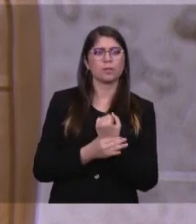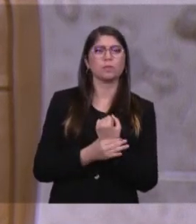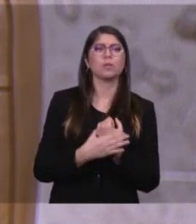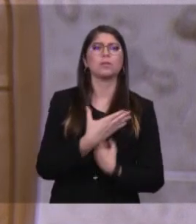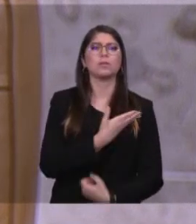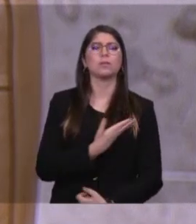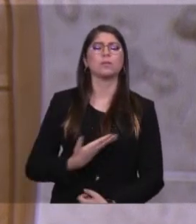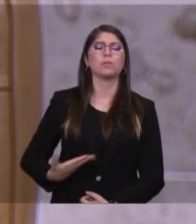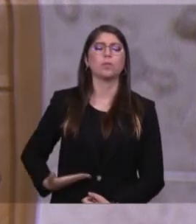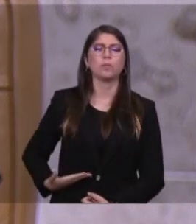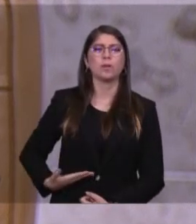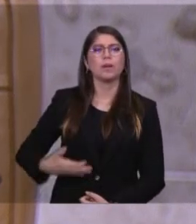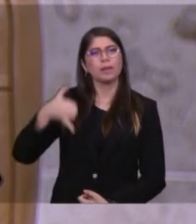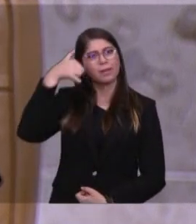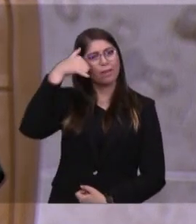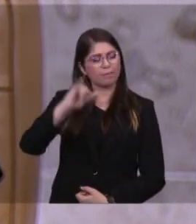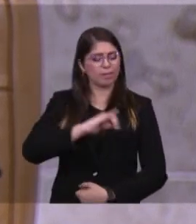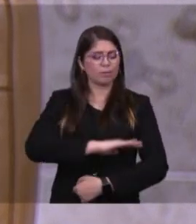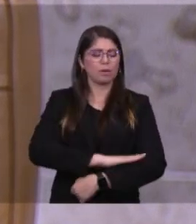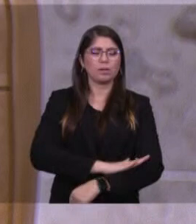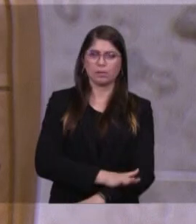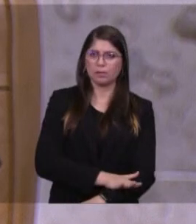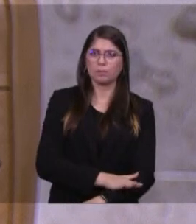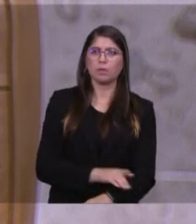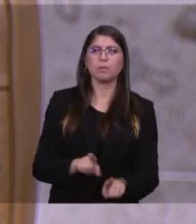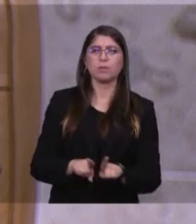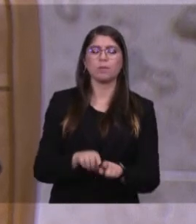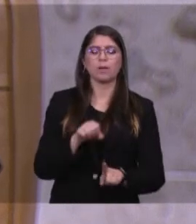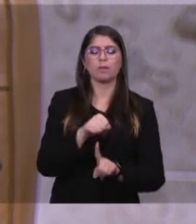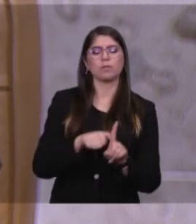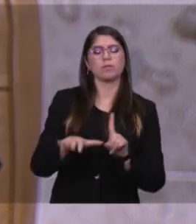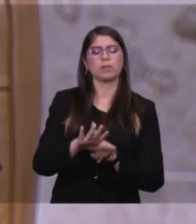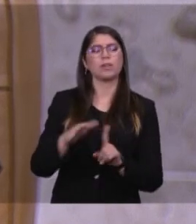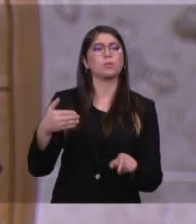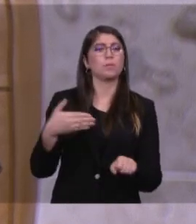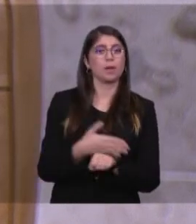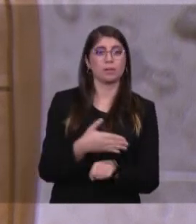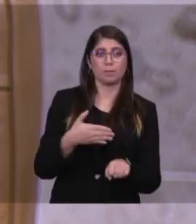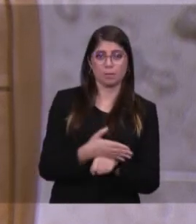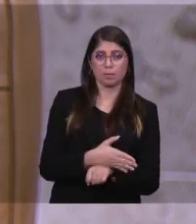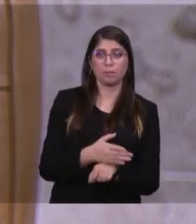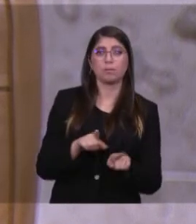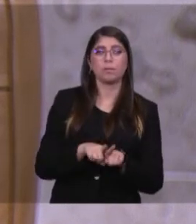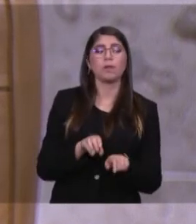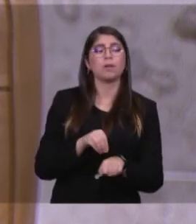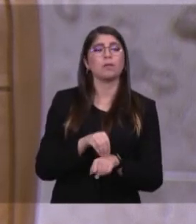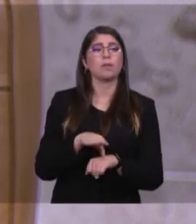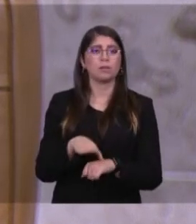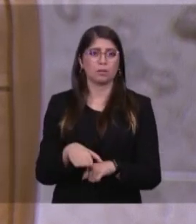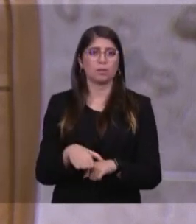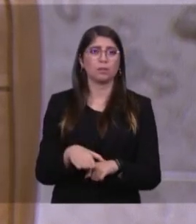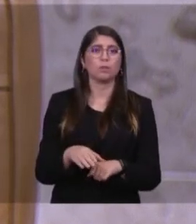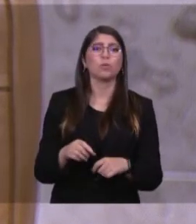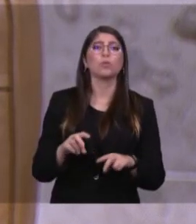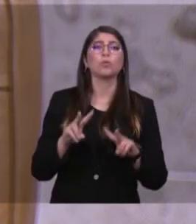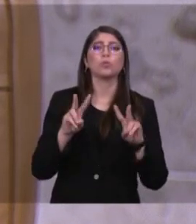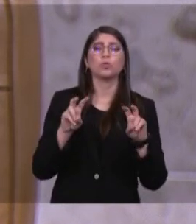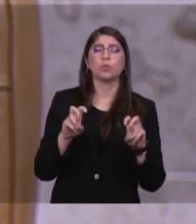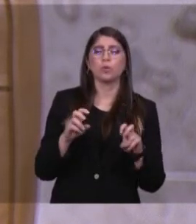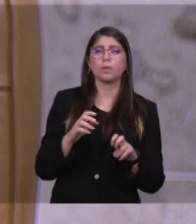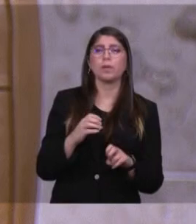pública antirracista, com participação social e orientação sobre coleta e tratamento de dados sobre